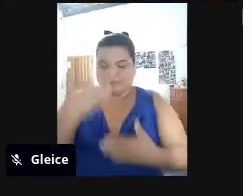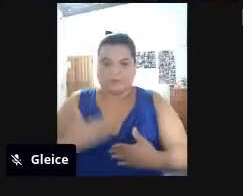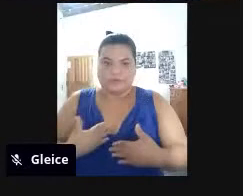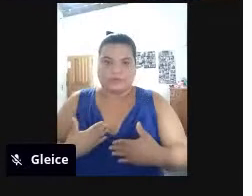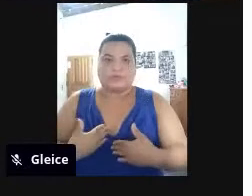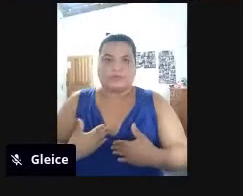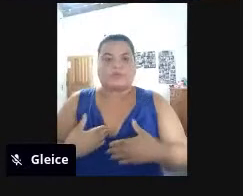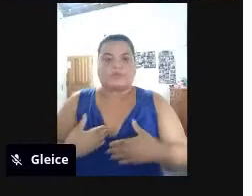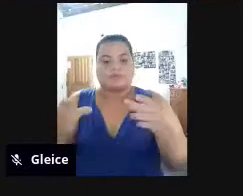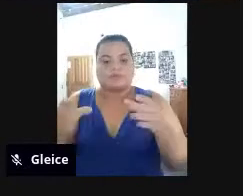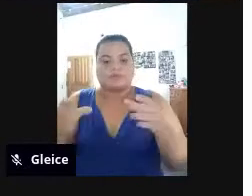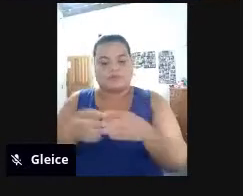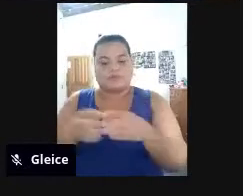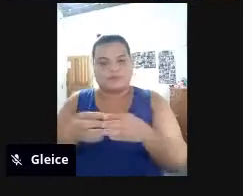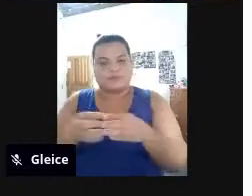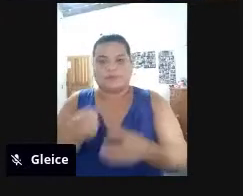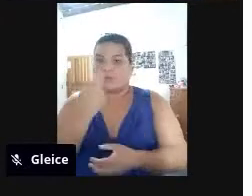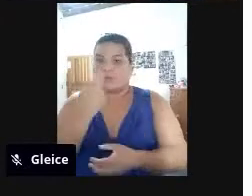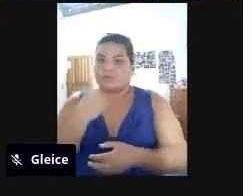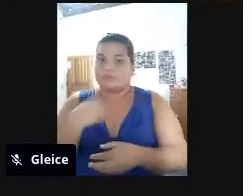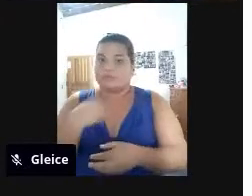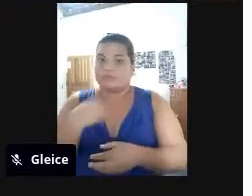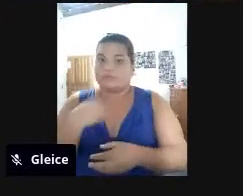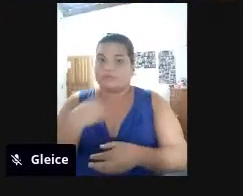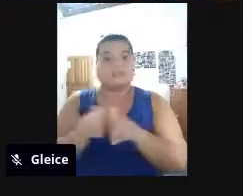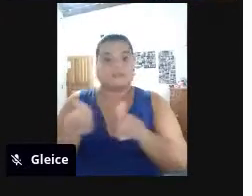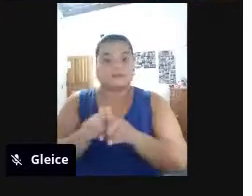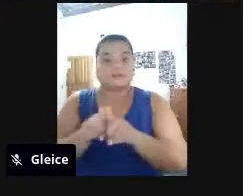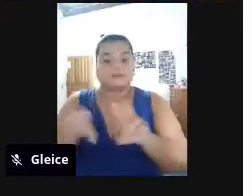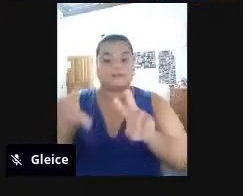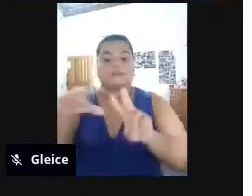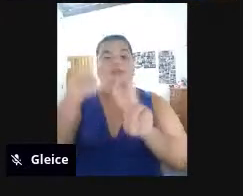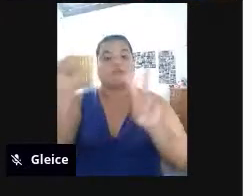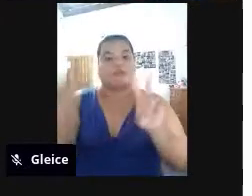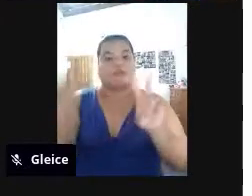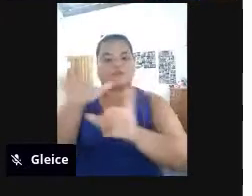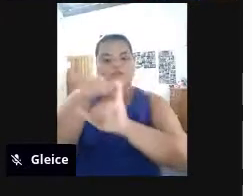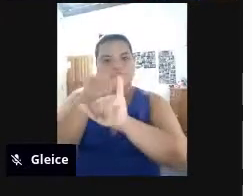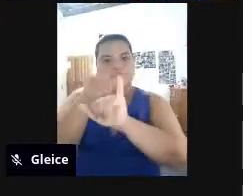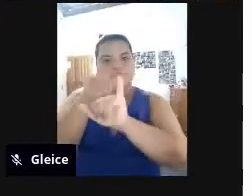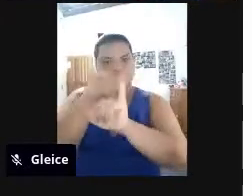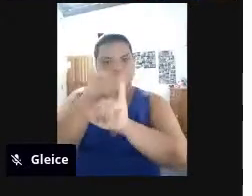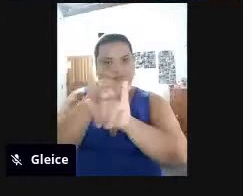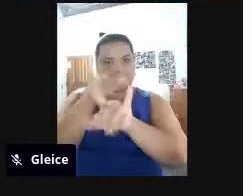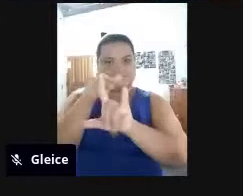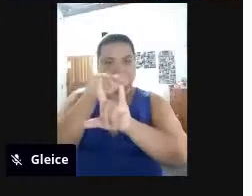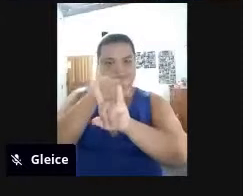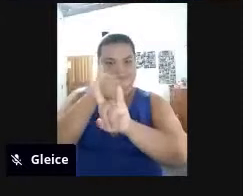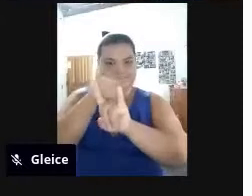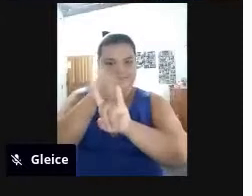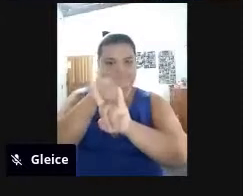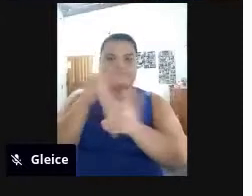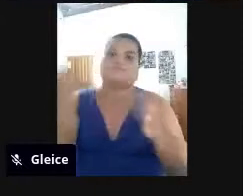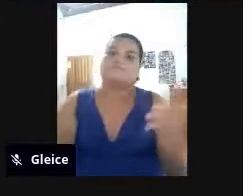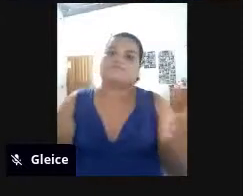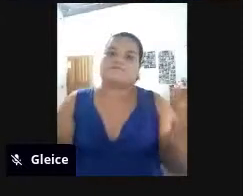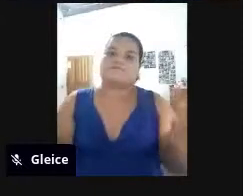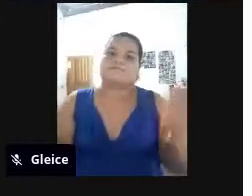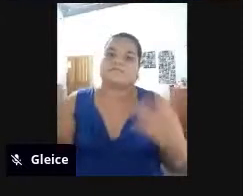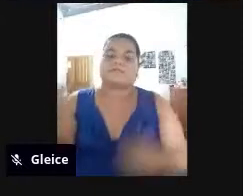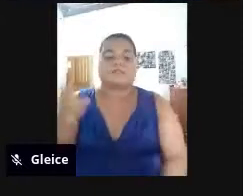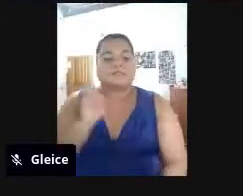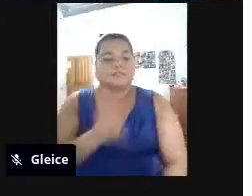como principalmente para veganos. Sempre que possível, realizar um monitoramento bioquímico